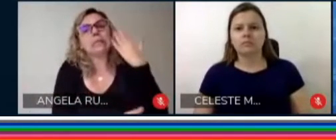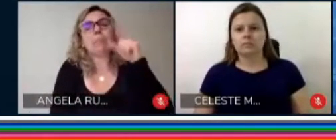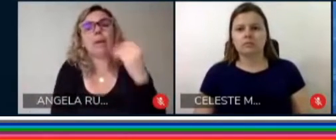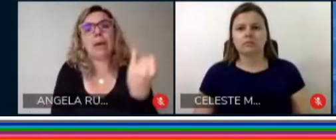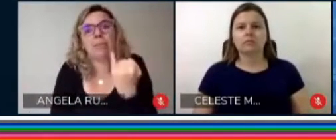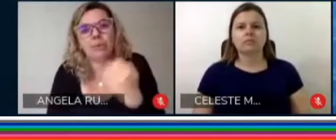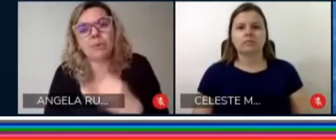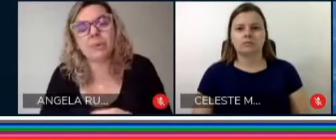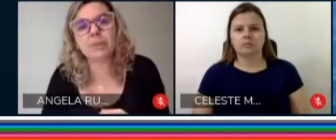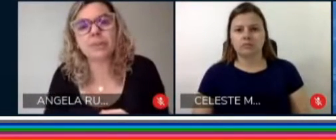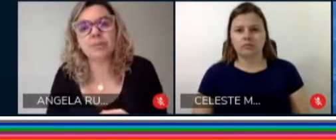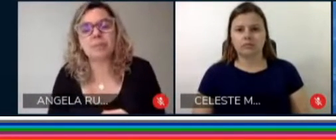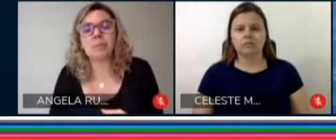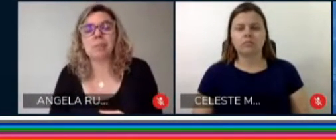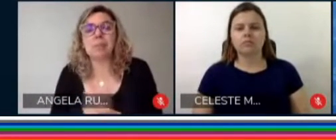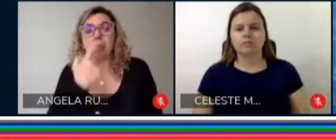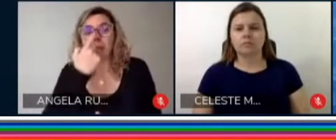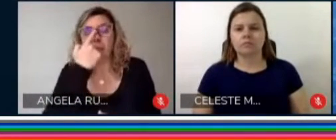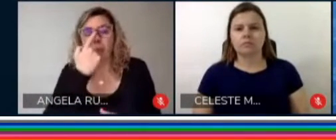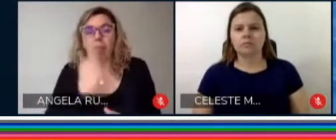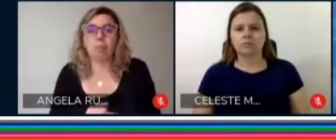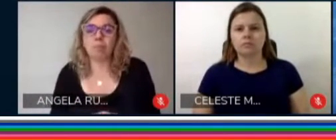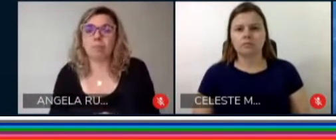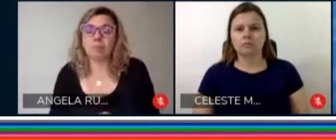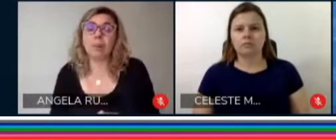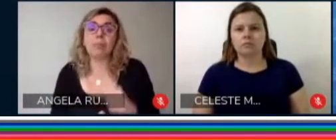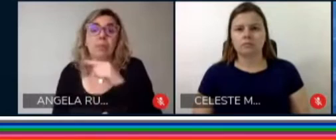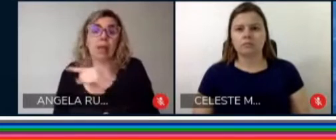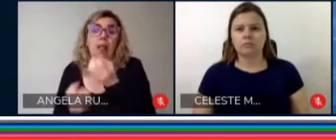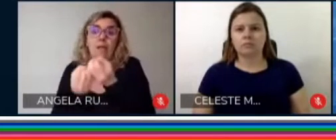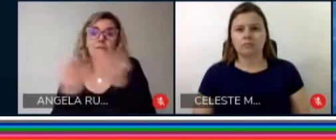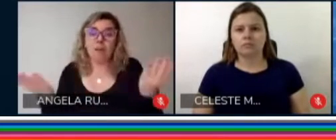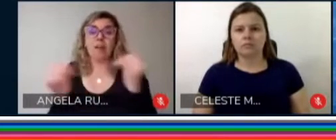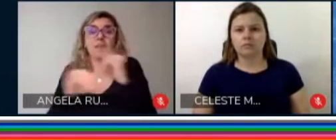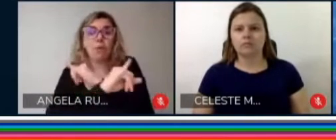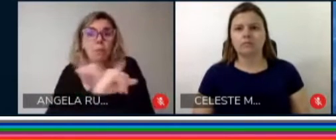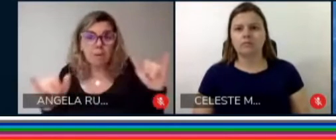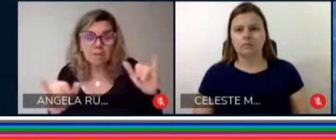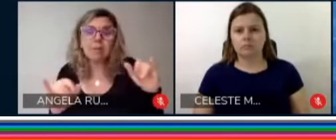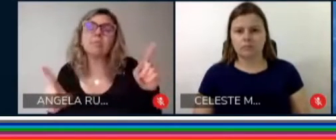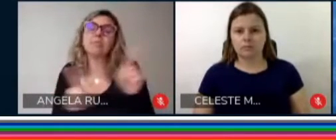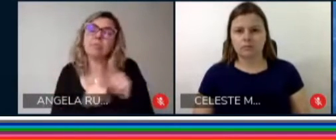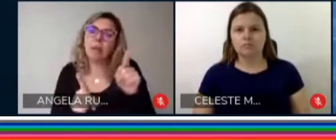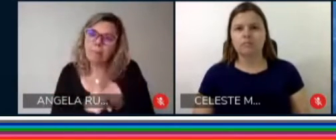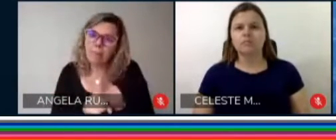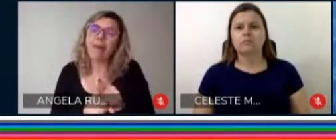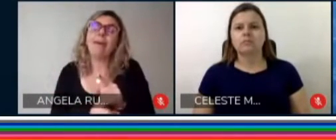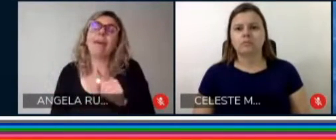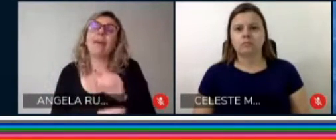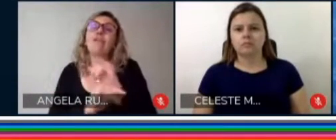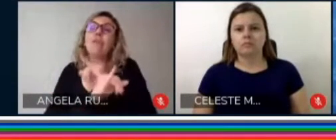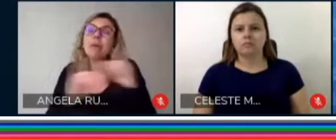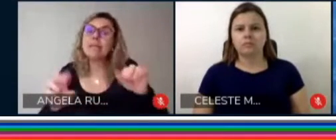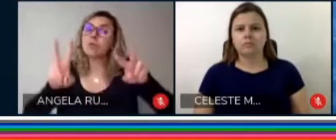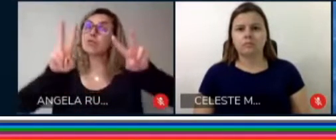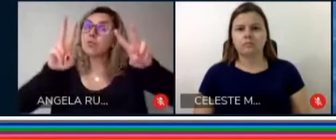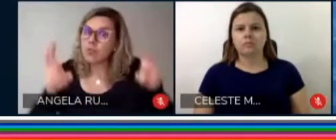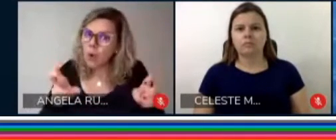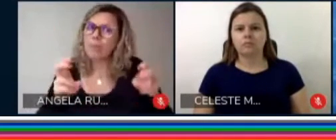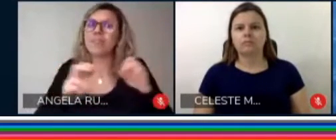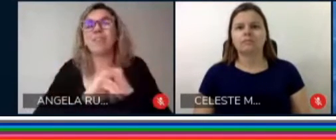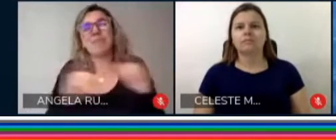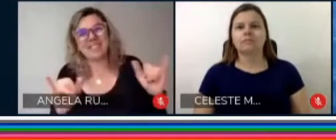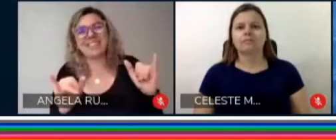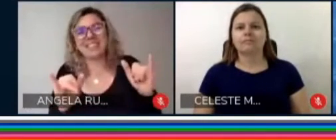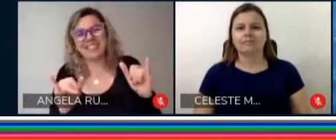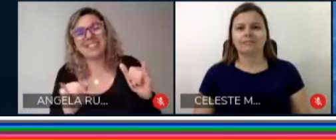Science, tá? Então, ela, além de oferecer informação, ela oferece informação sobre a informação,